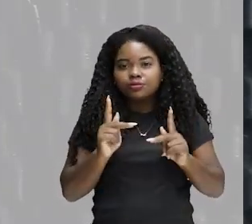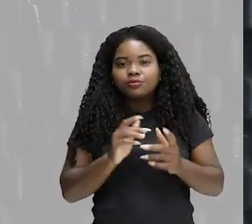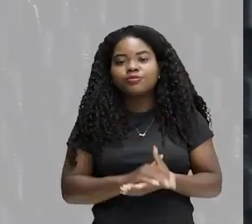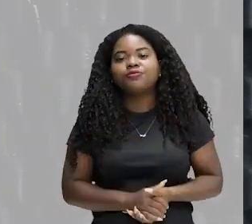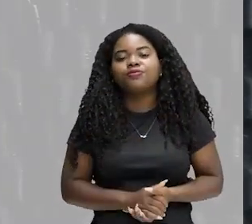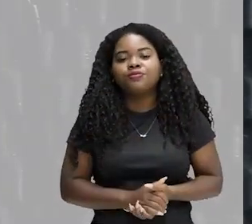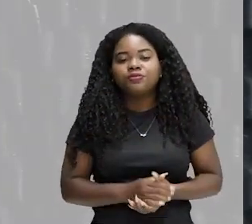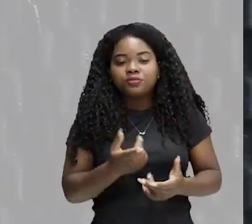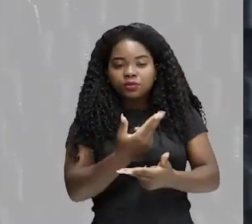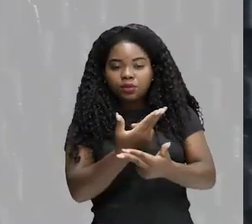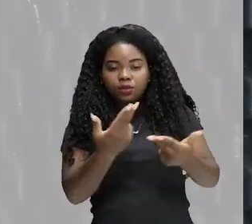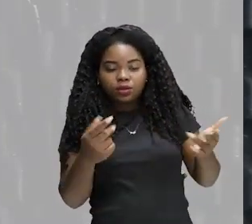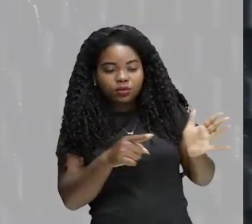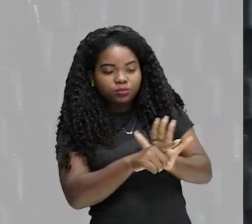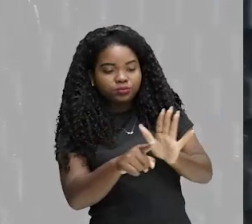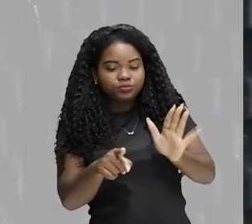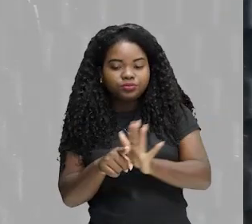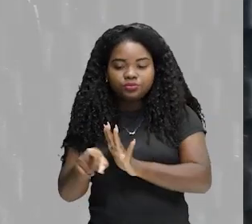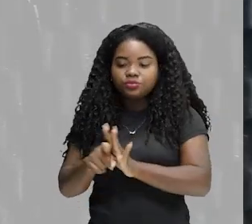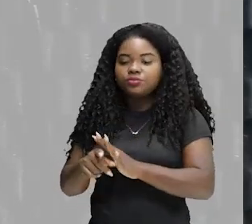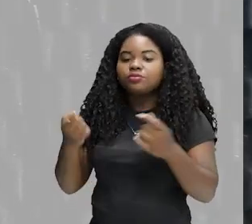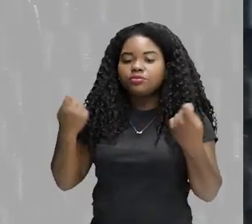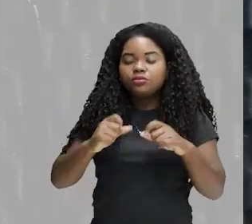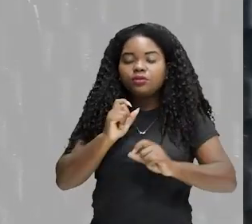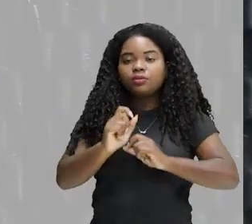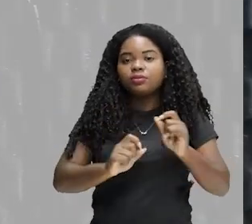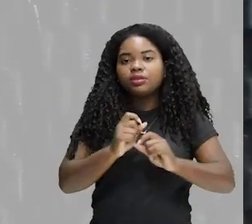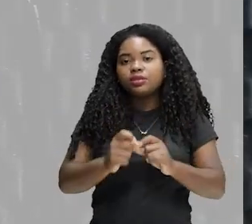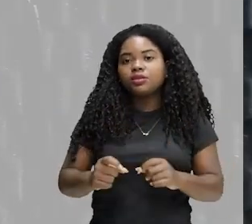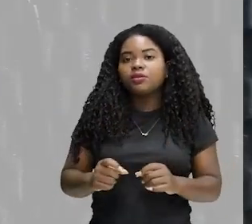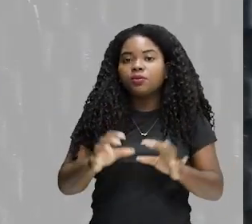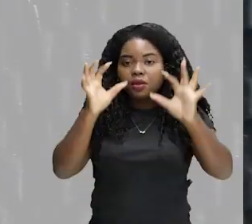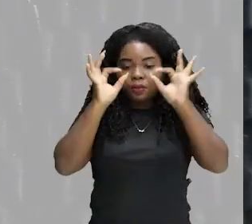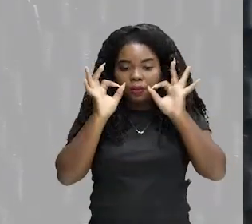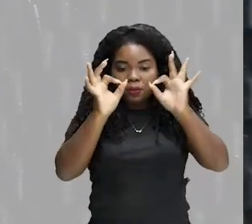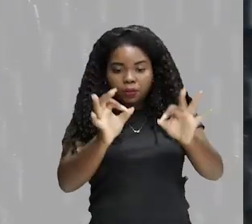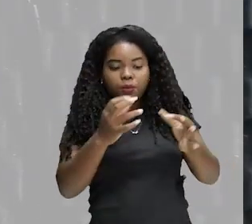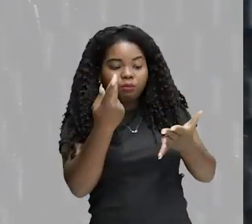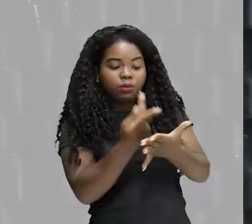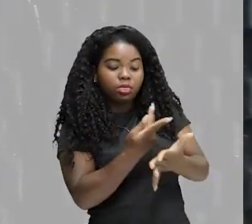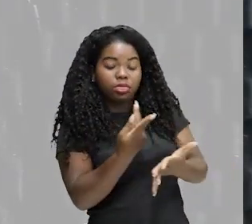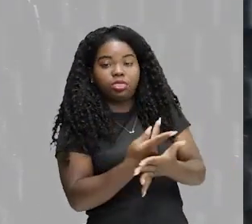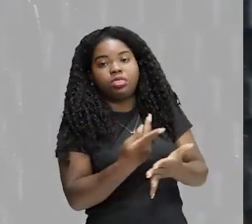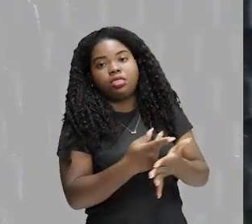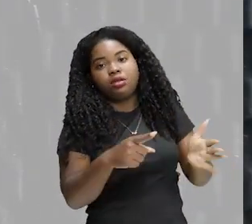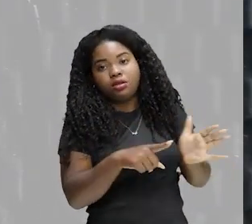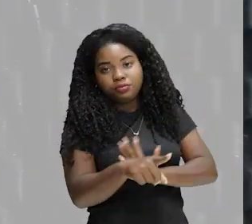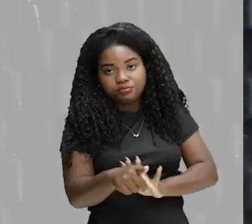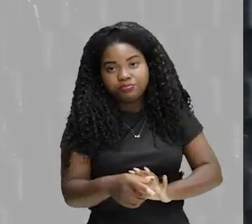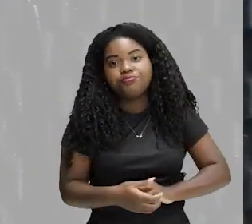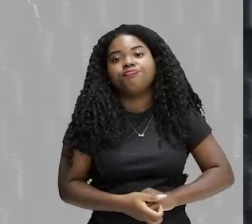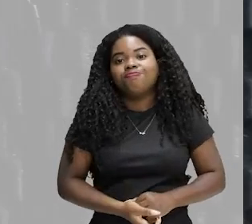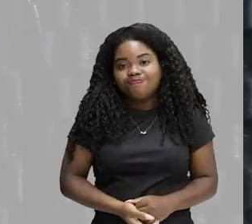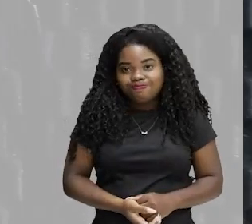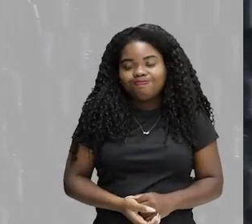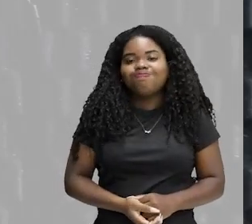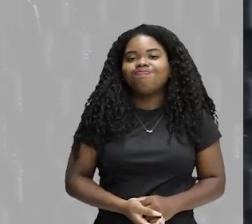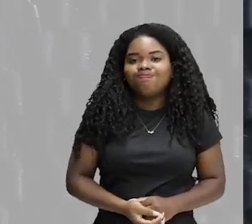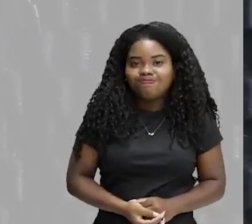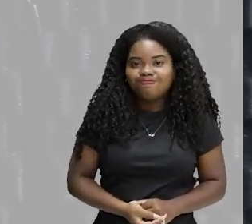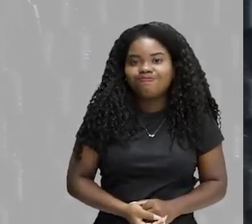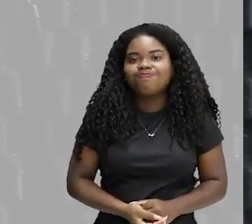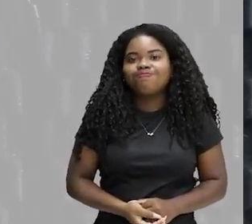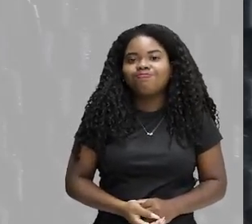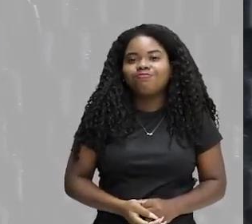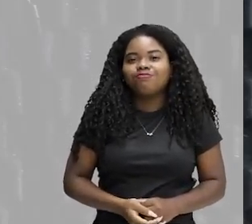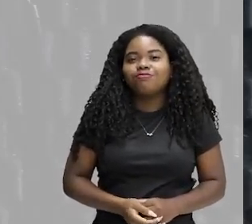passo de resolução onde você tem que ter muita atenção para não errar. Tem as propriedades operatórias que uma vez ou outra nós vamos utilizar, então